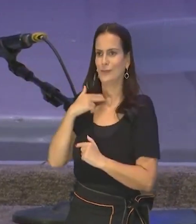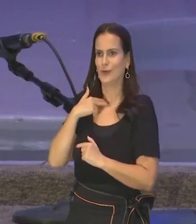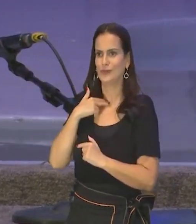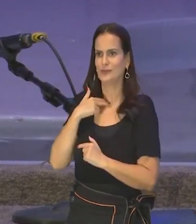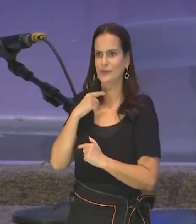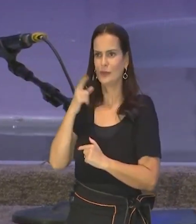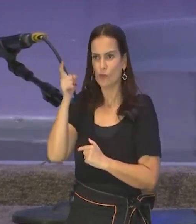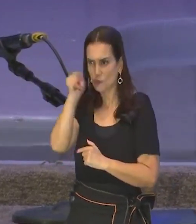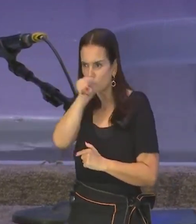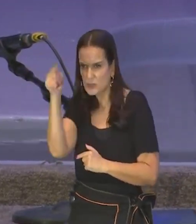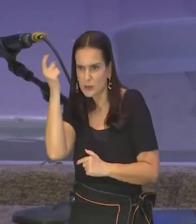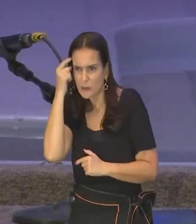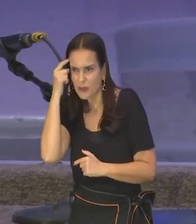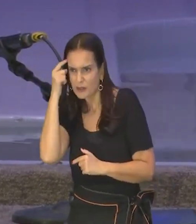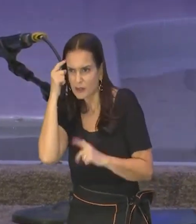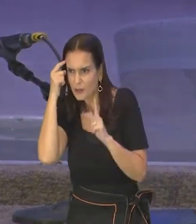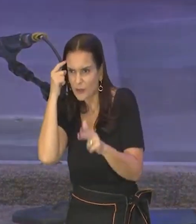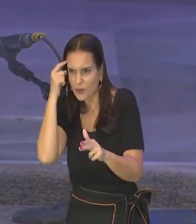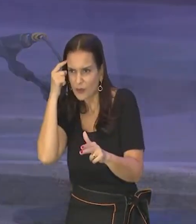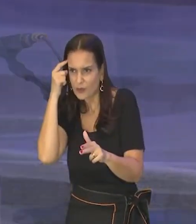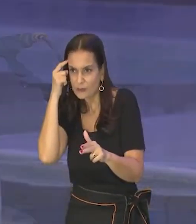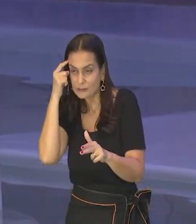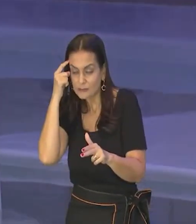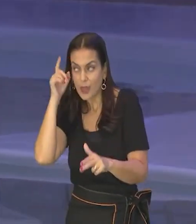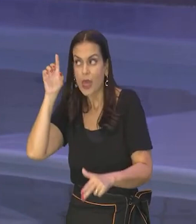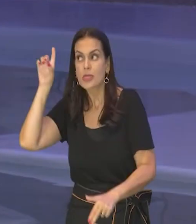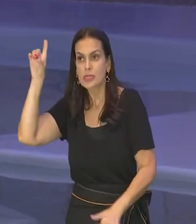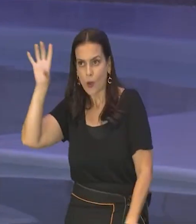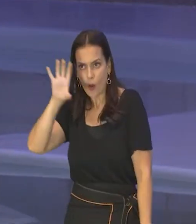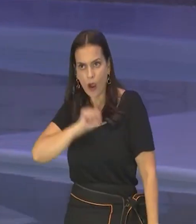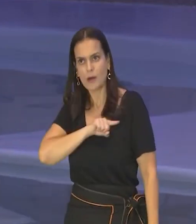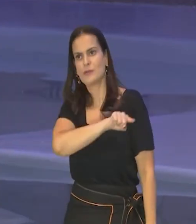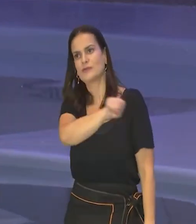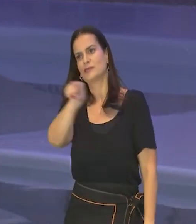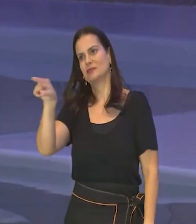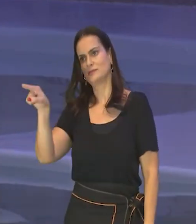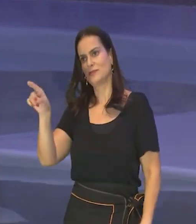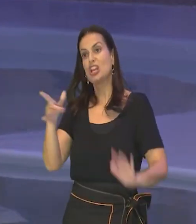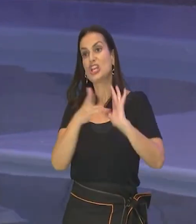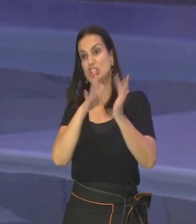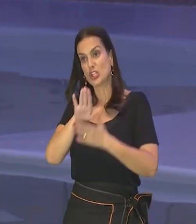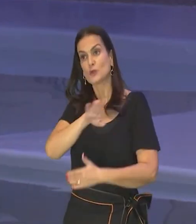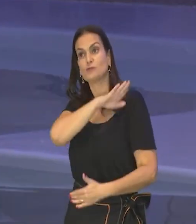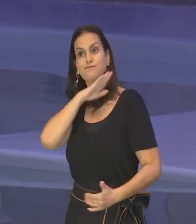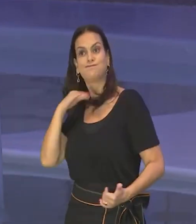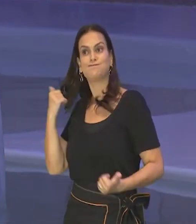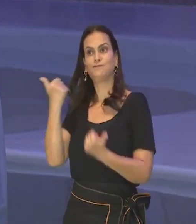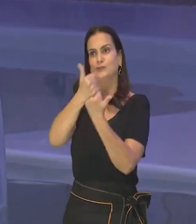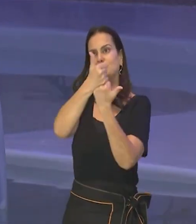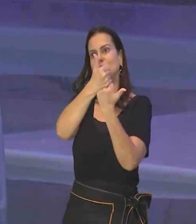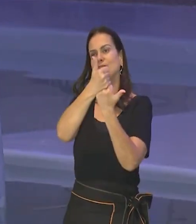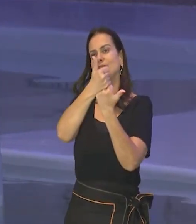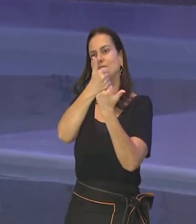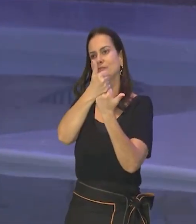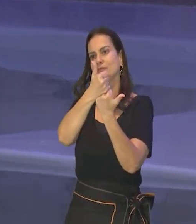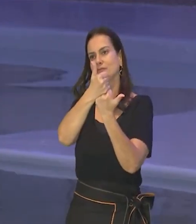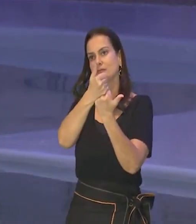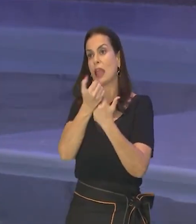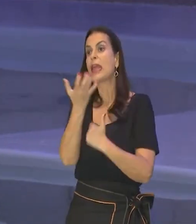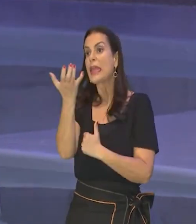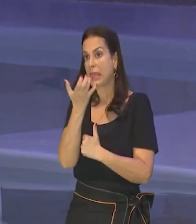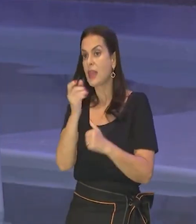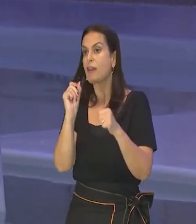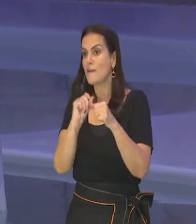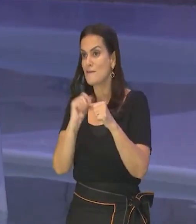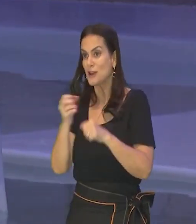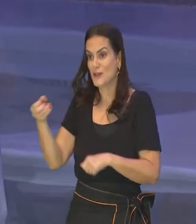de você, mas Deus o ama, Jesus morreu por você, e Ele quer fazer de